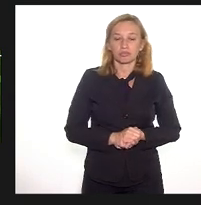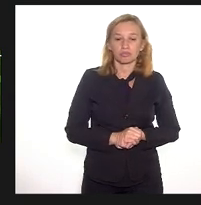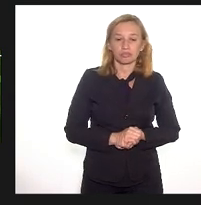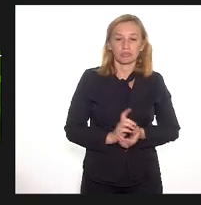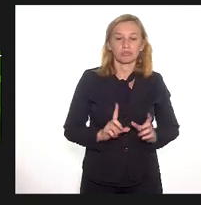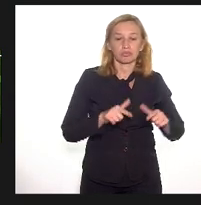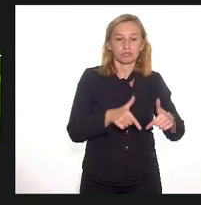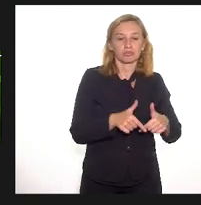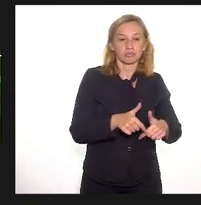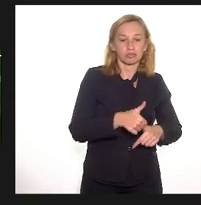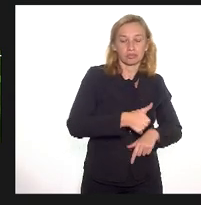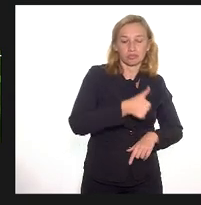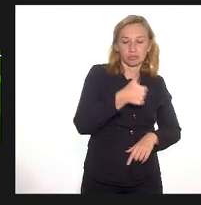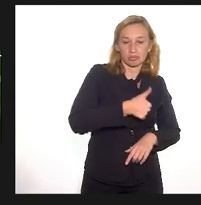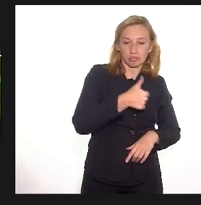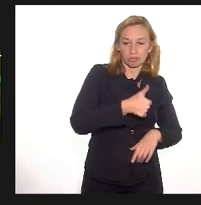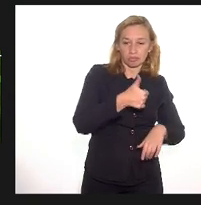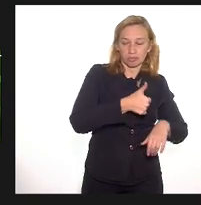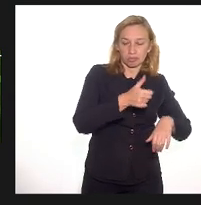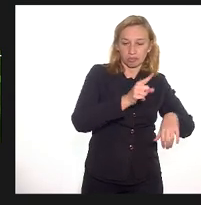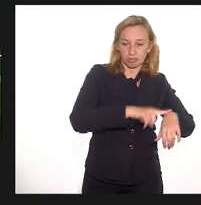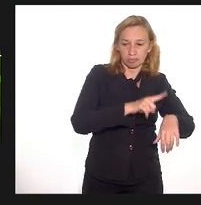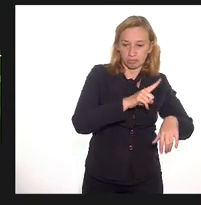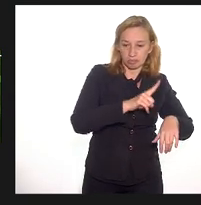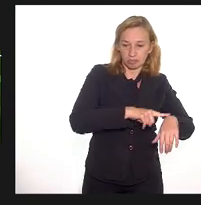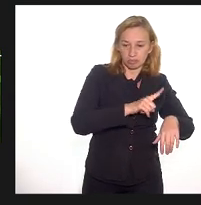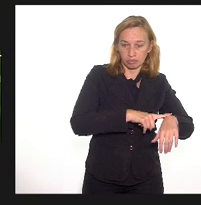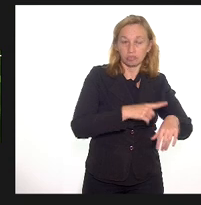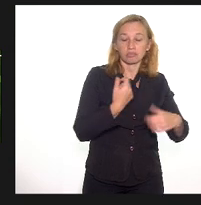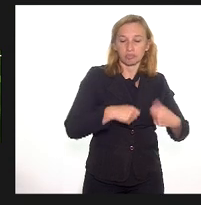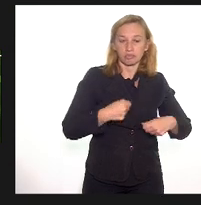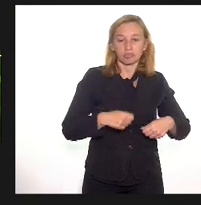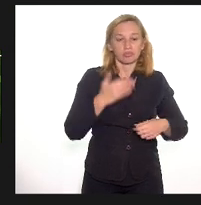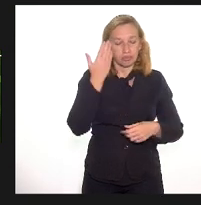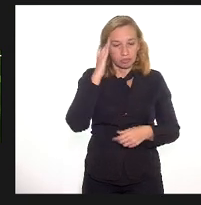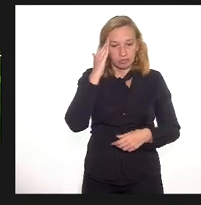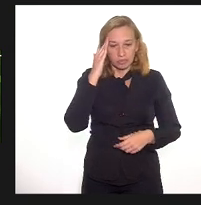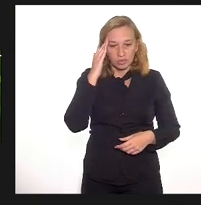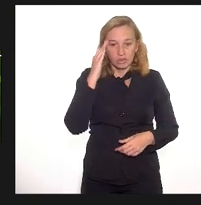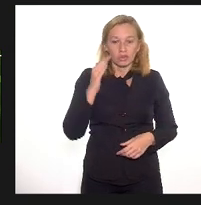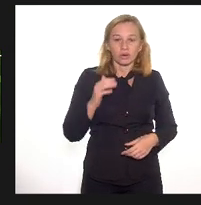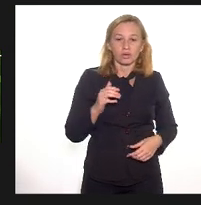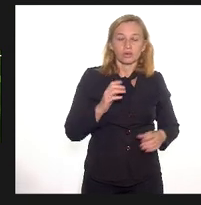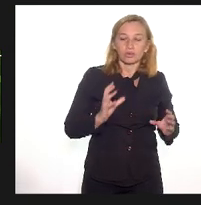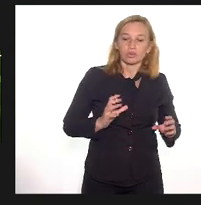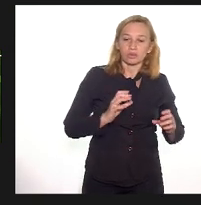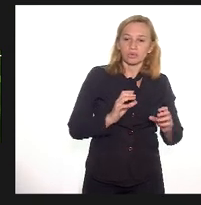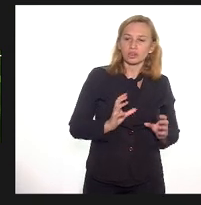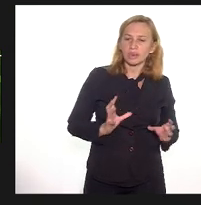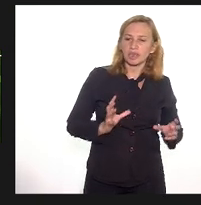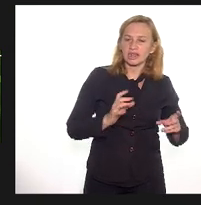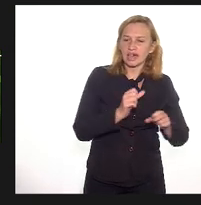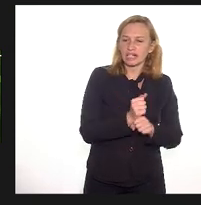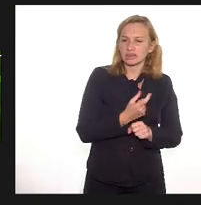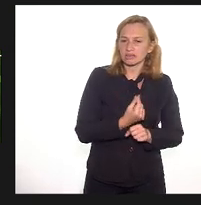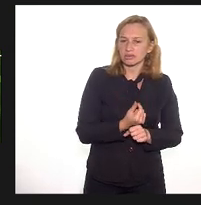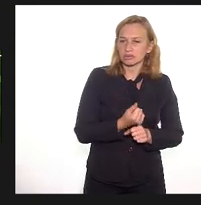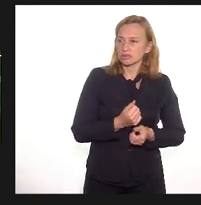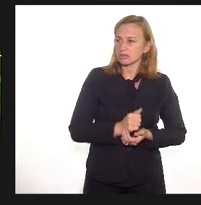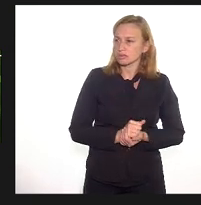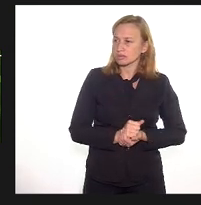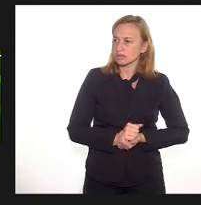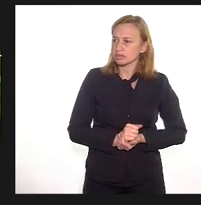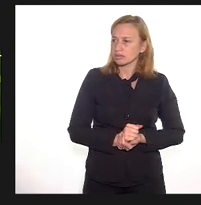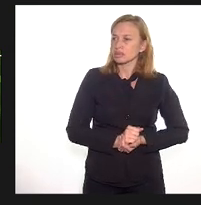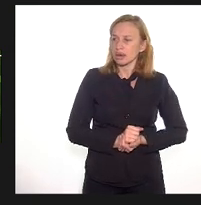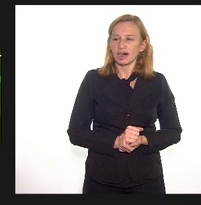ação primária, ou seja, é preciso entender contabilidade de custos e o racional lógico por trás. E aqui, o